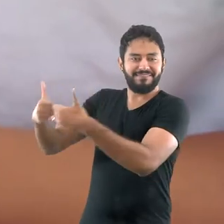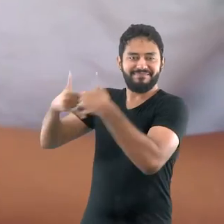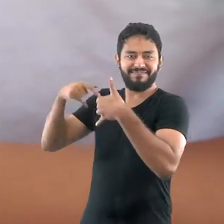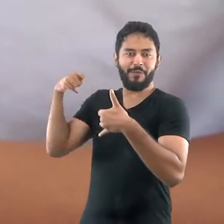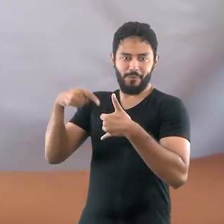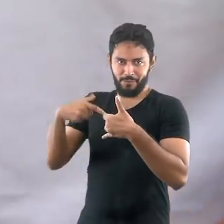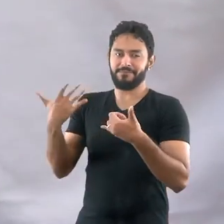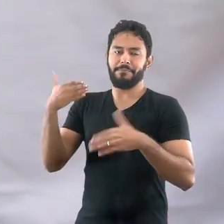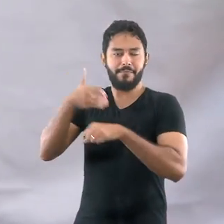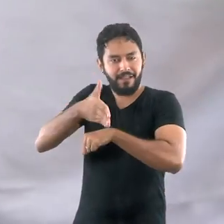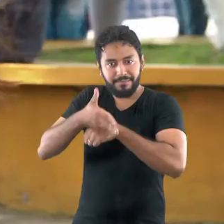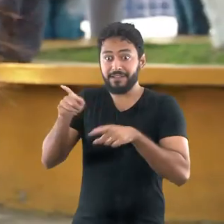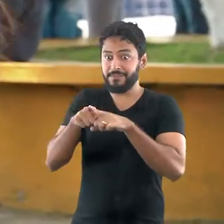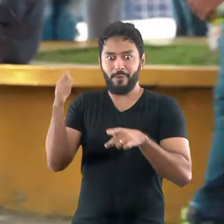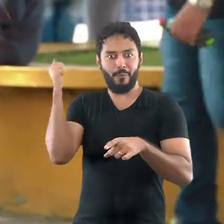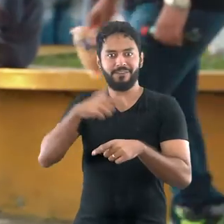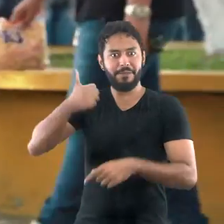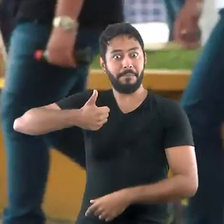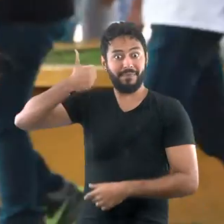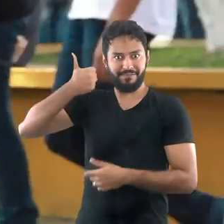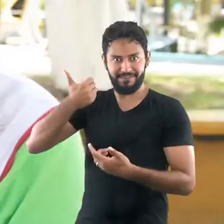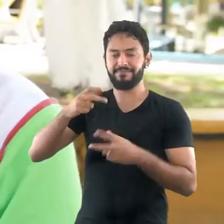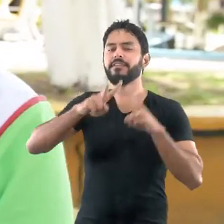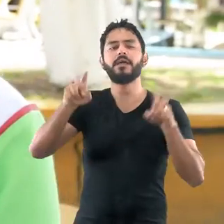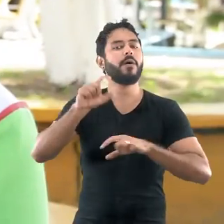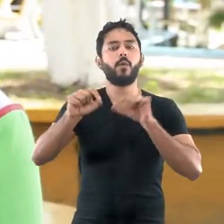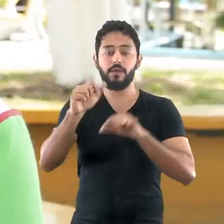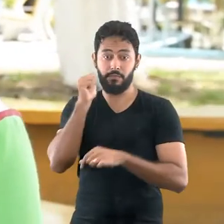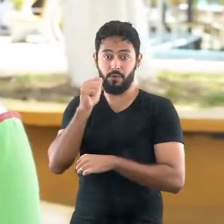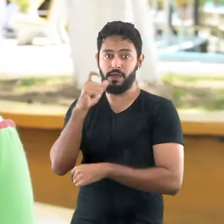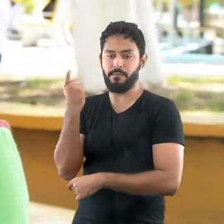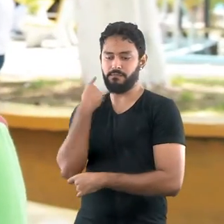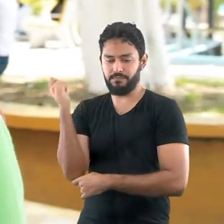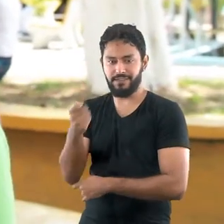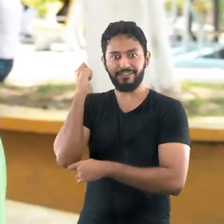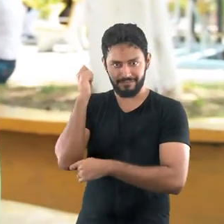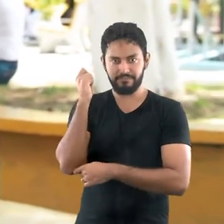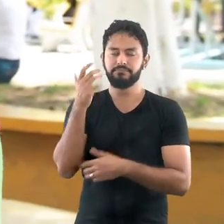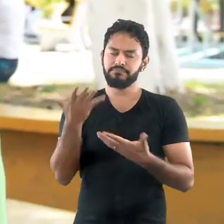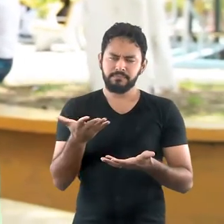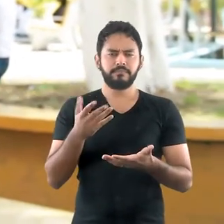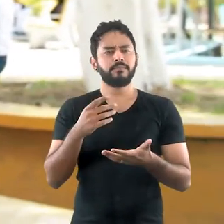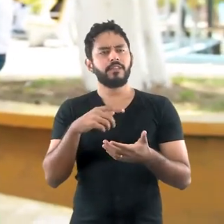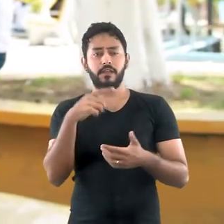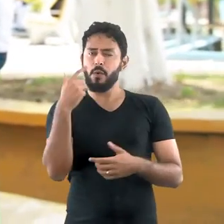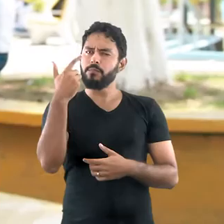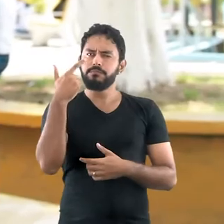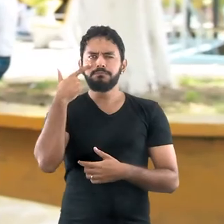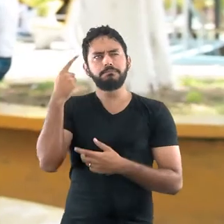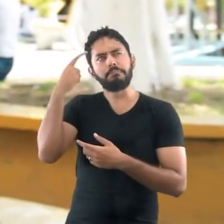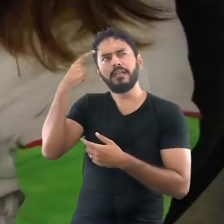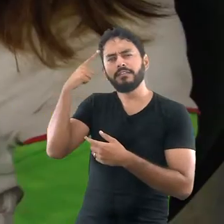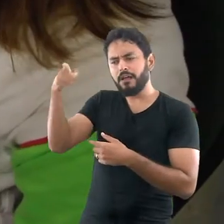e vencer esse prêmio falando das mulheres pescadoras. Eu sempre vi a premiação na Nair Teodósio algo muito